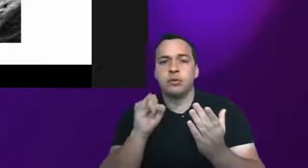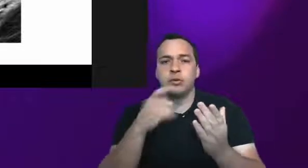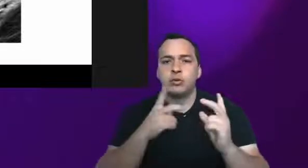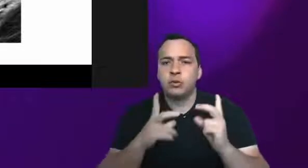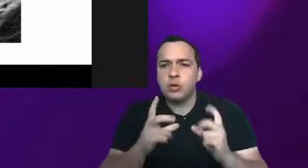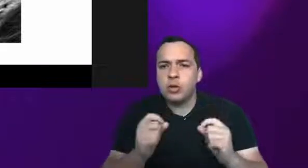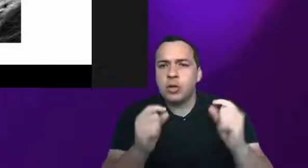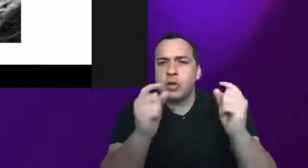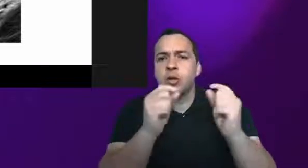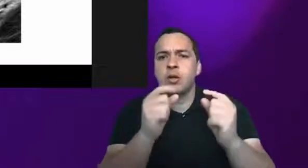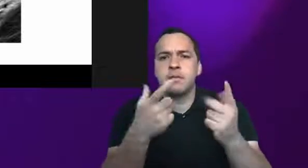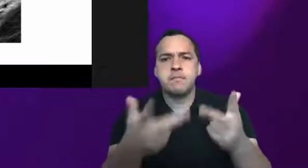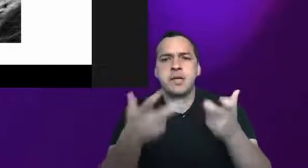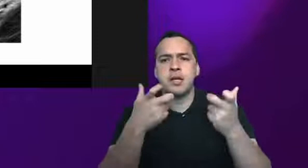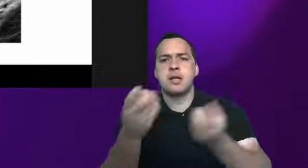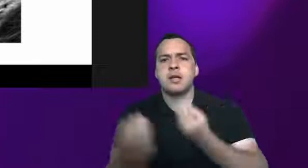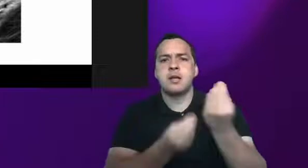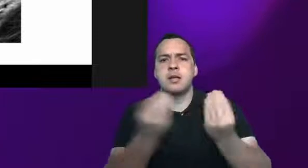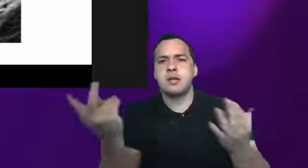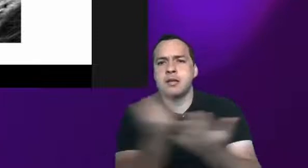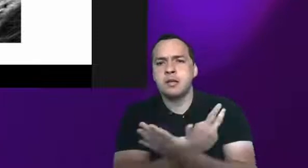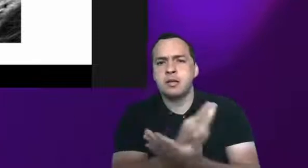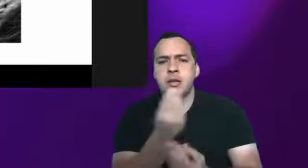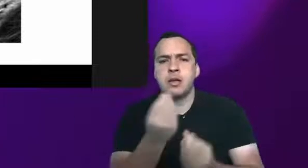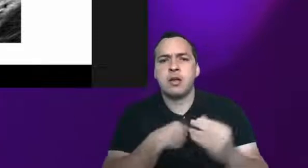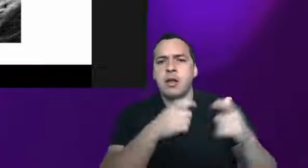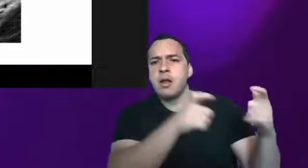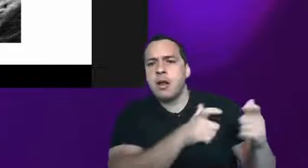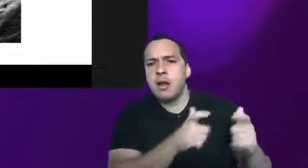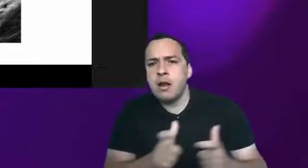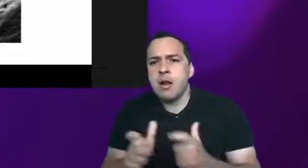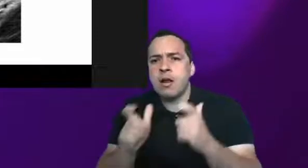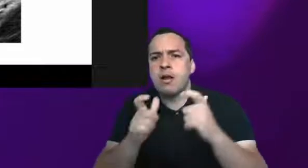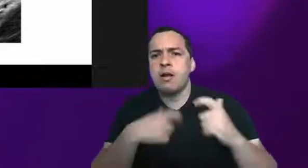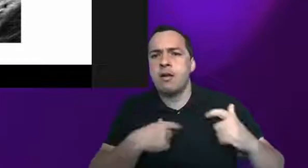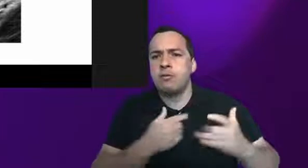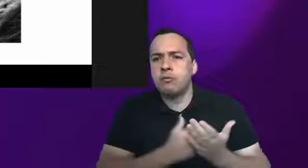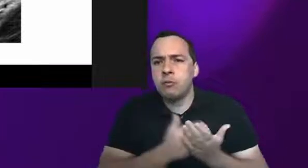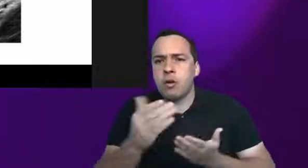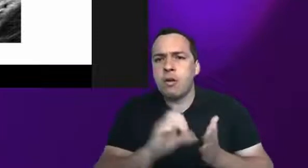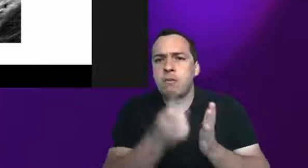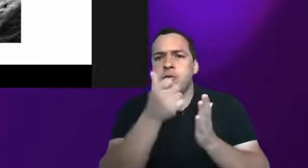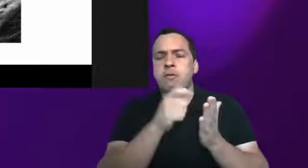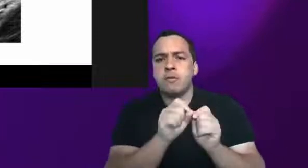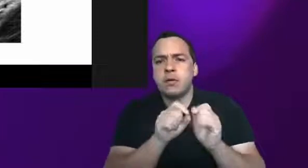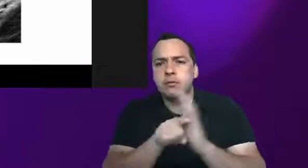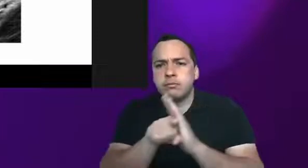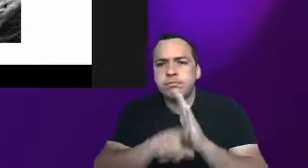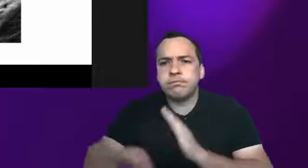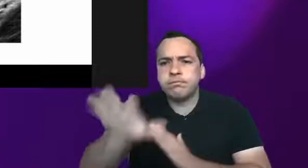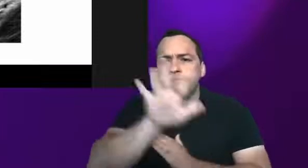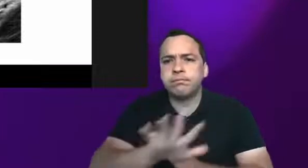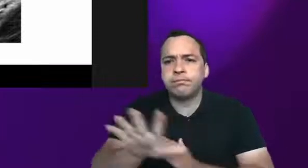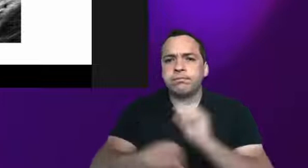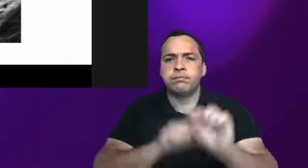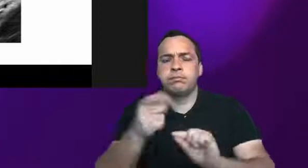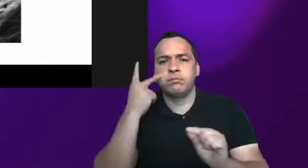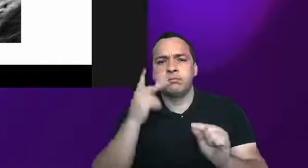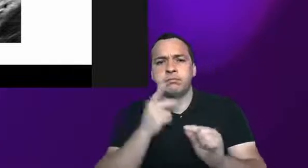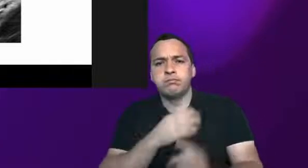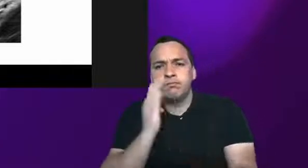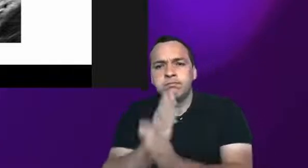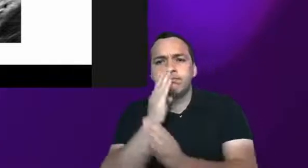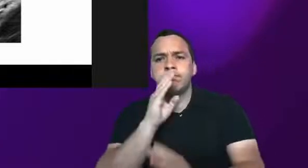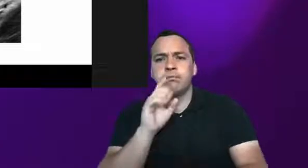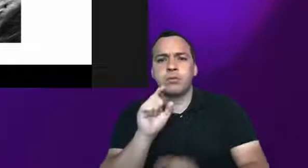perceber qual é que é o sítio onde interessa começar, baseado sobretudo na carga tumoral e na resposta. E depois há estes